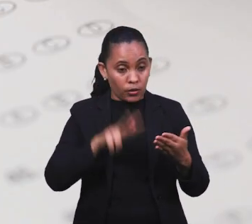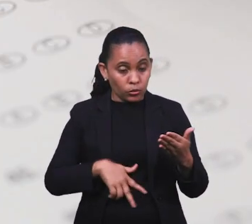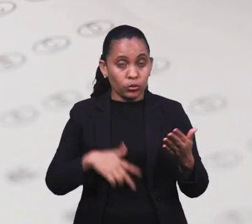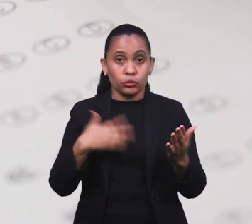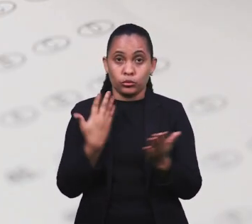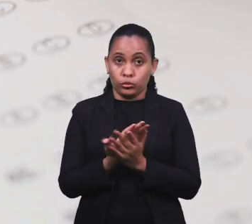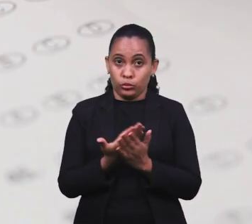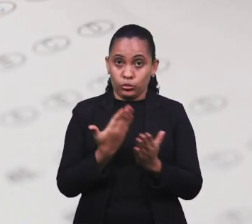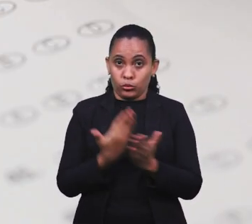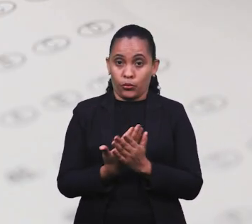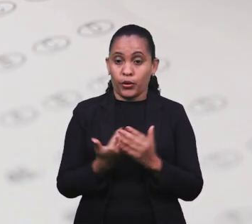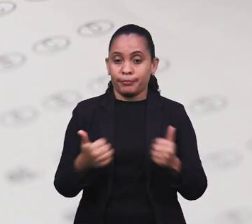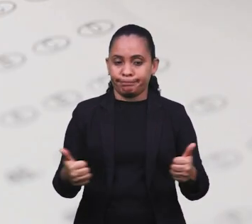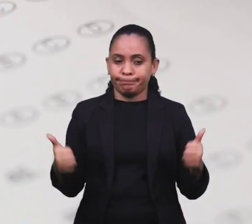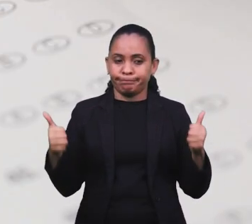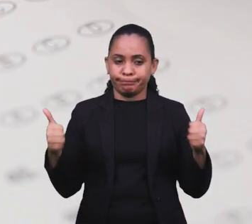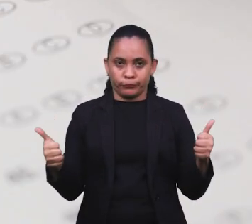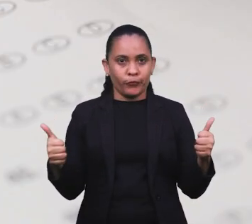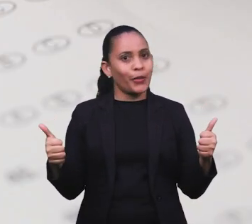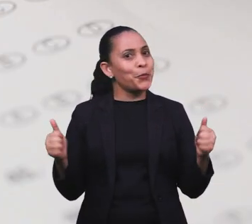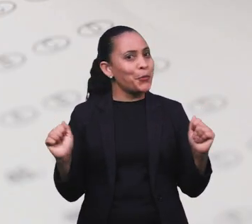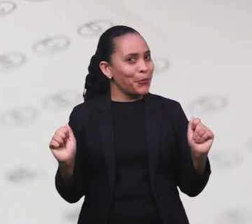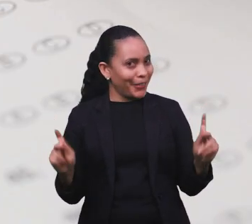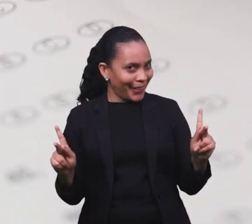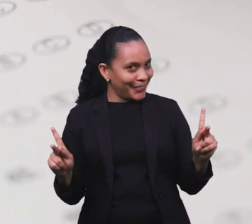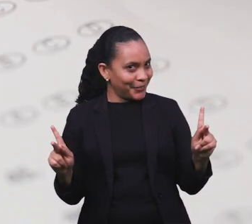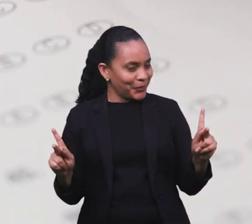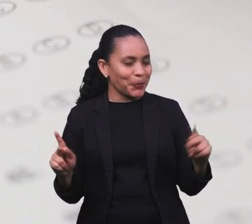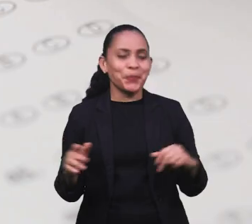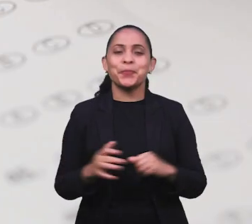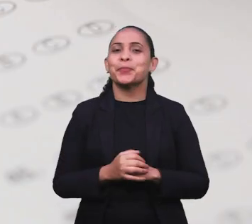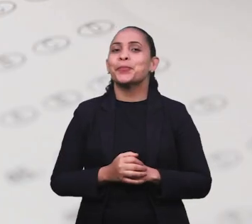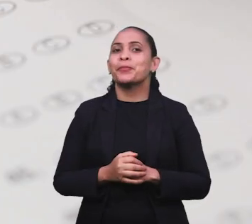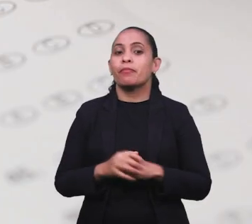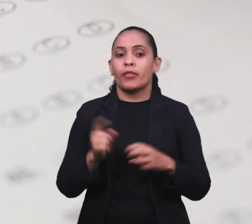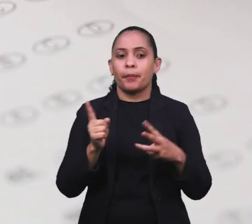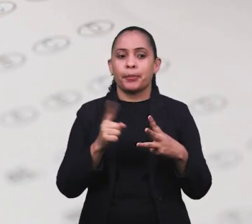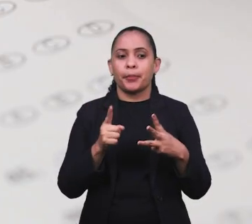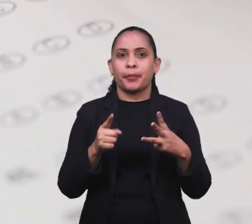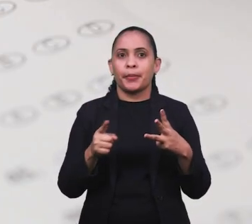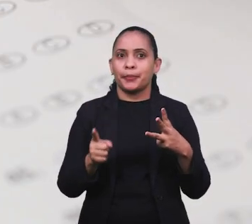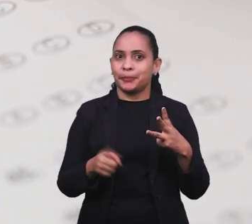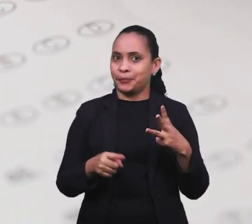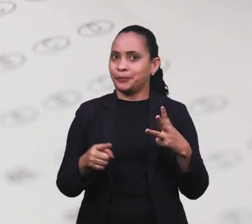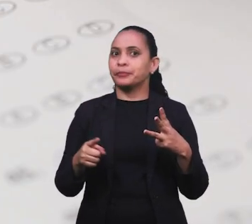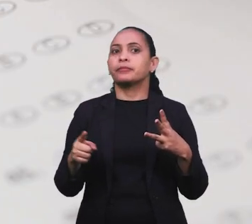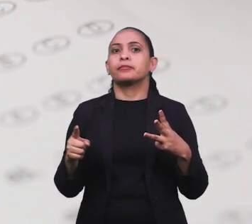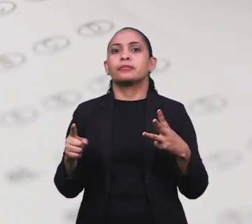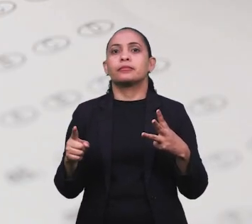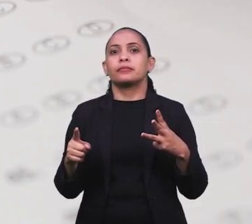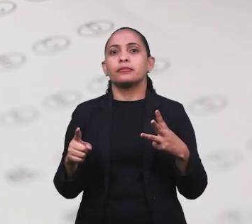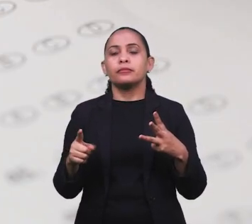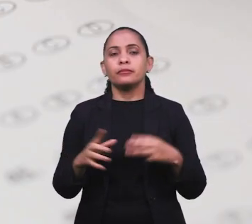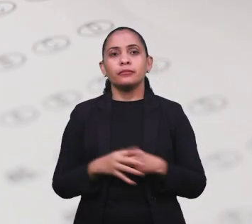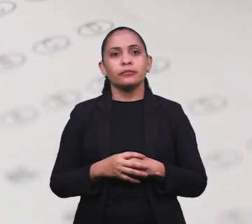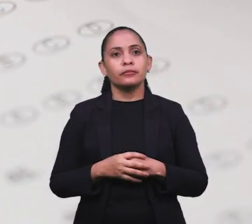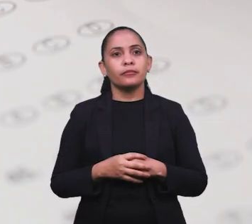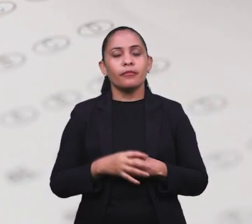se a sua sessão de estudo foi efetiva, tá bom? Então, esses 3 passos aqui